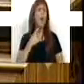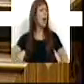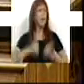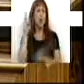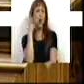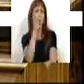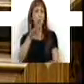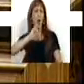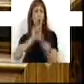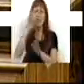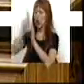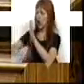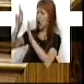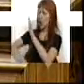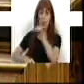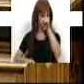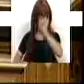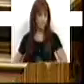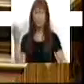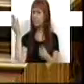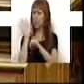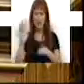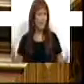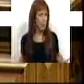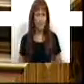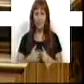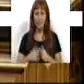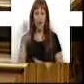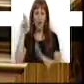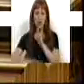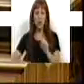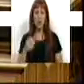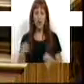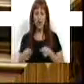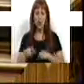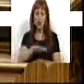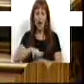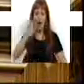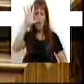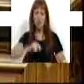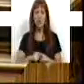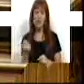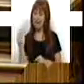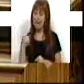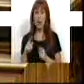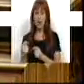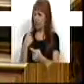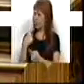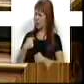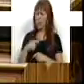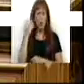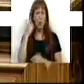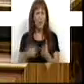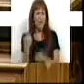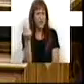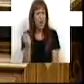melhor olhar para outros relatórios. Por exemplo, para o relatório da gestão da Comarca de Lisboa, que recentemente nos deu conta da